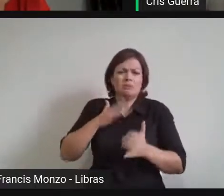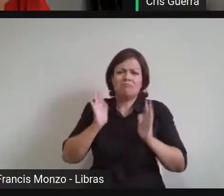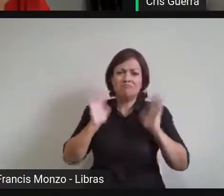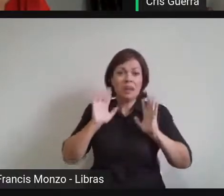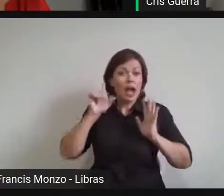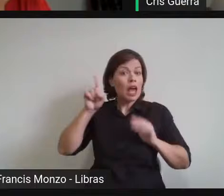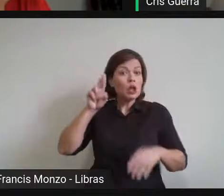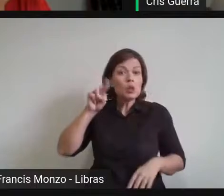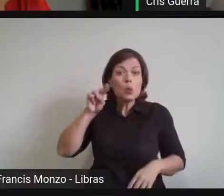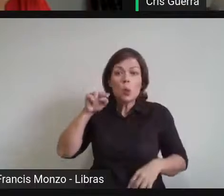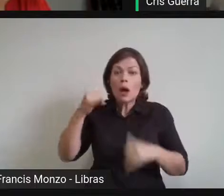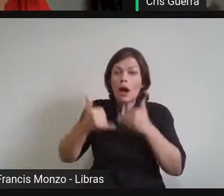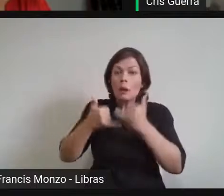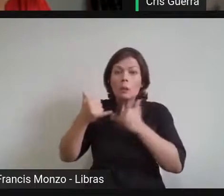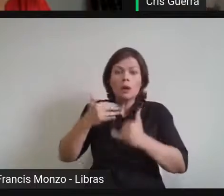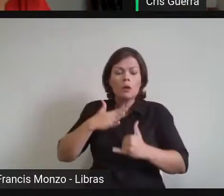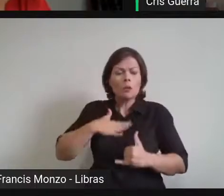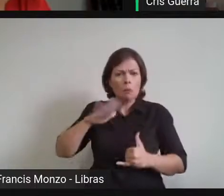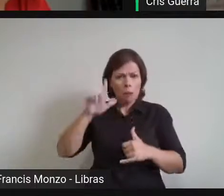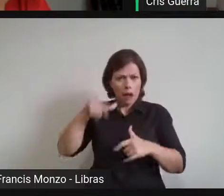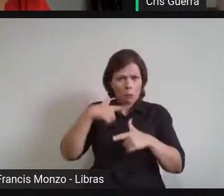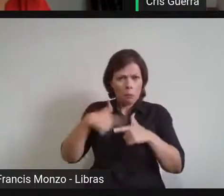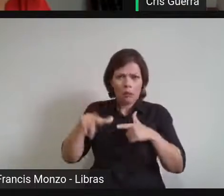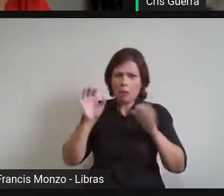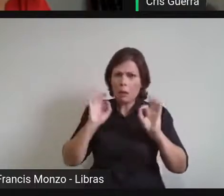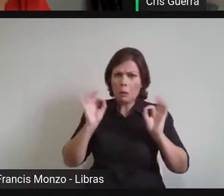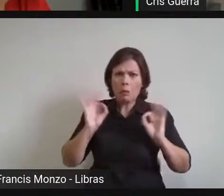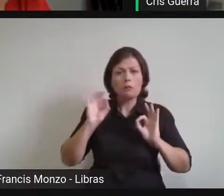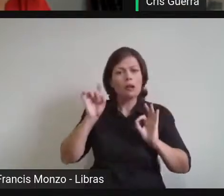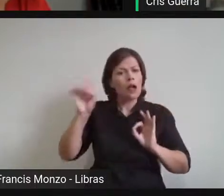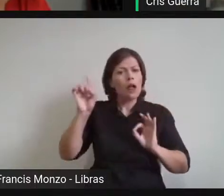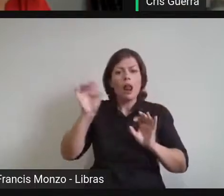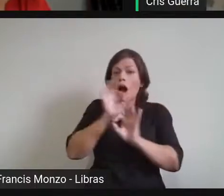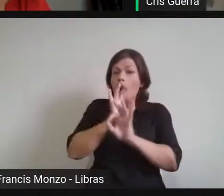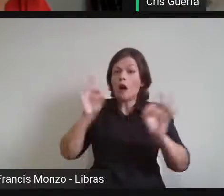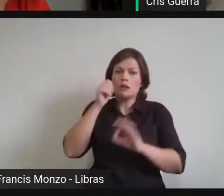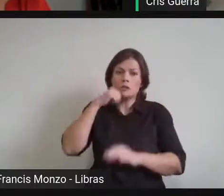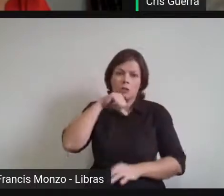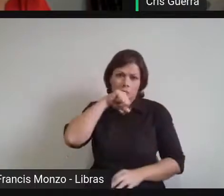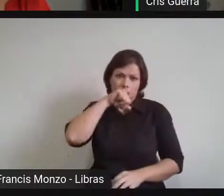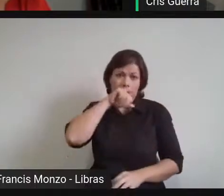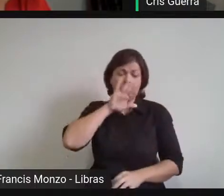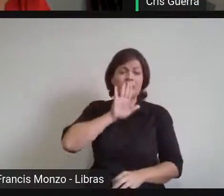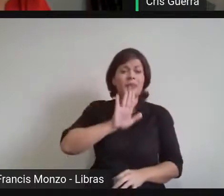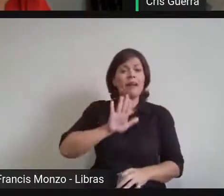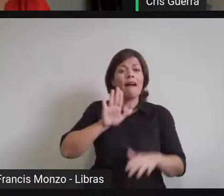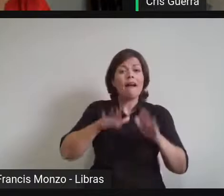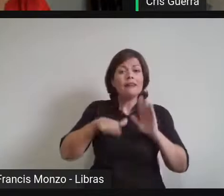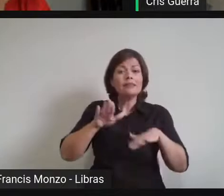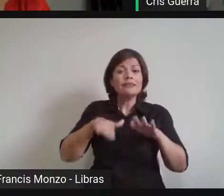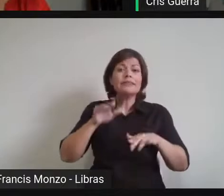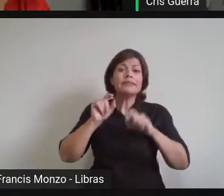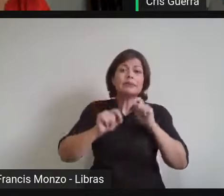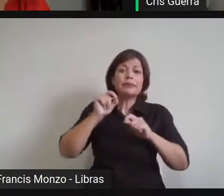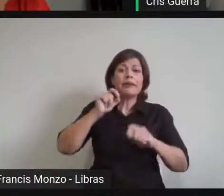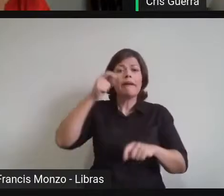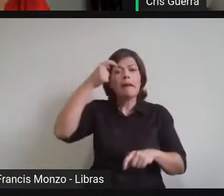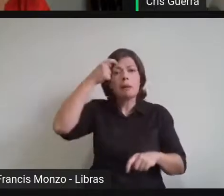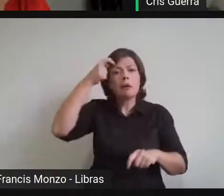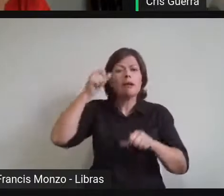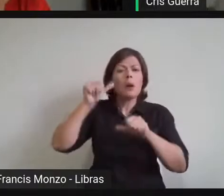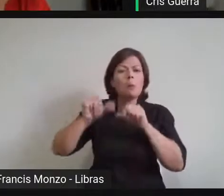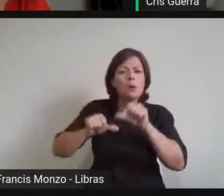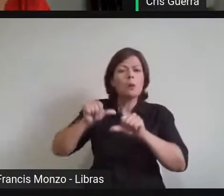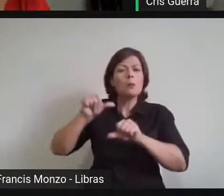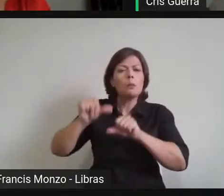uma excelente mãe, né? Então, às vezes, a gente começa a achar, talvez pelas mudanças de mentalidade, novas